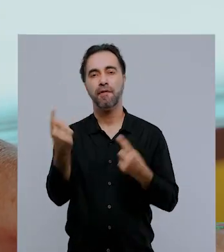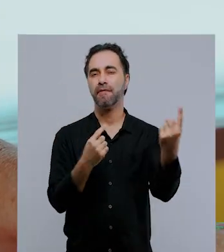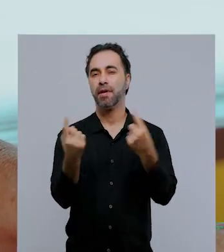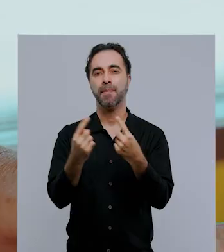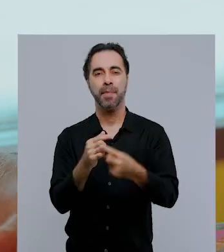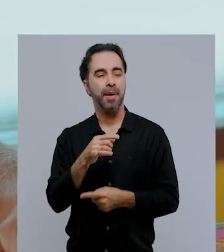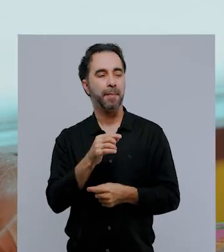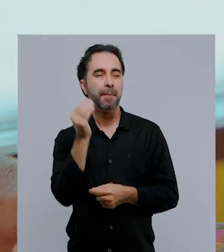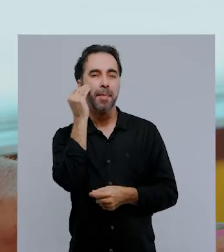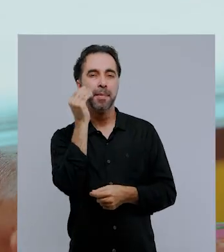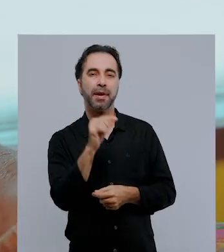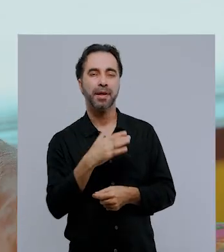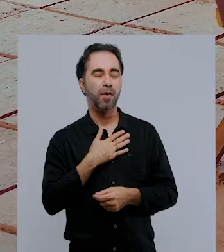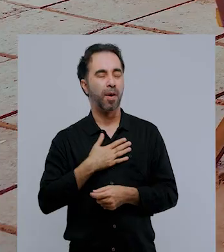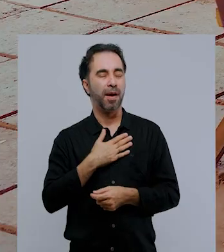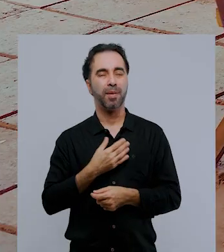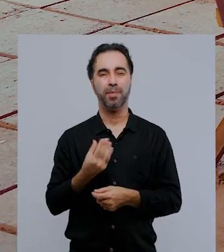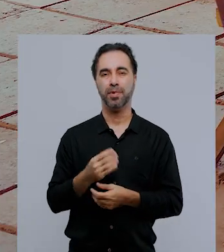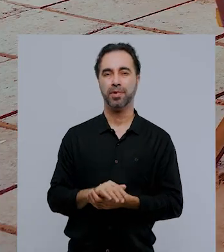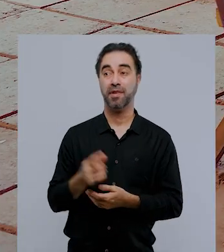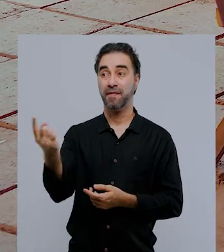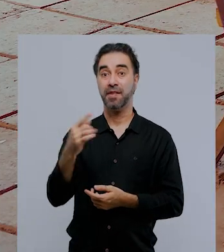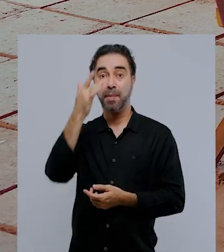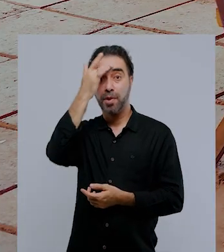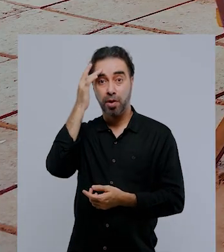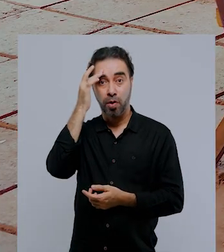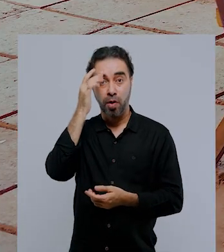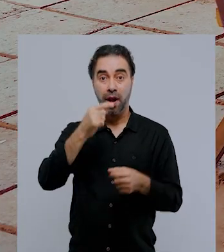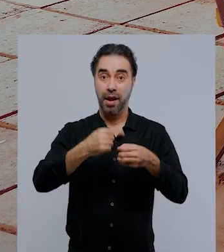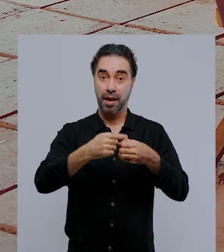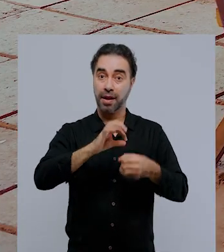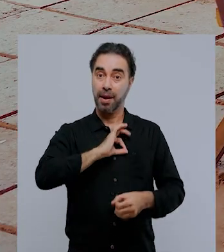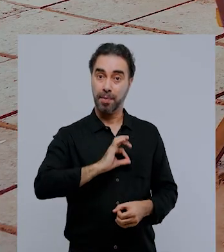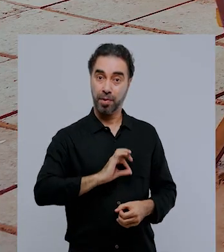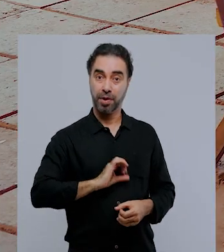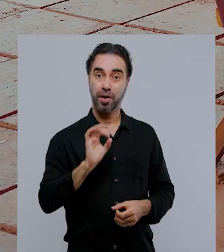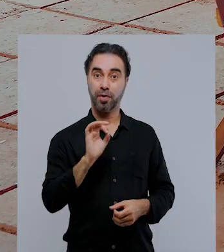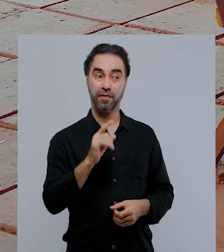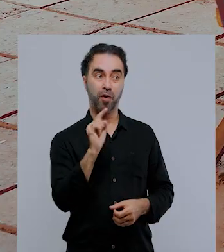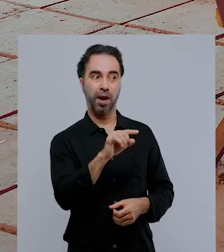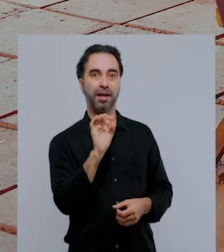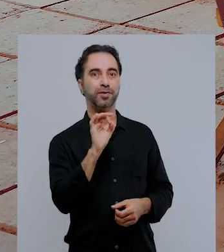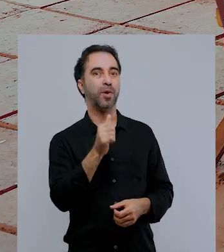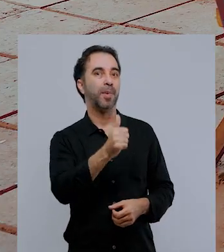aí gostaram muito. Tinha gente de Pontal que falava, vou lá só para tomar o quentão.